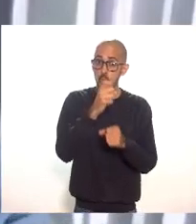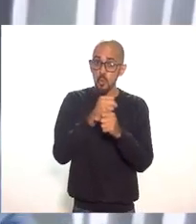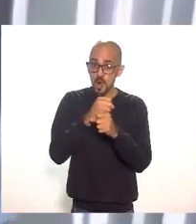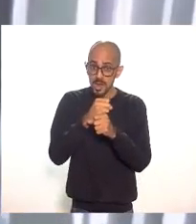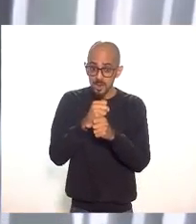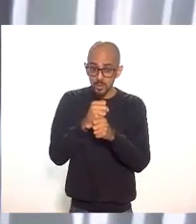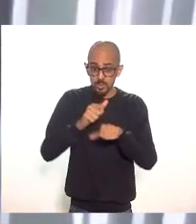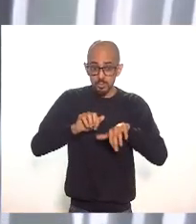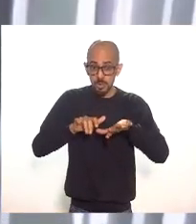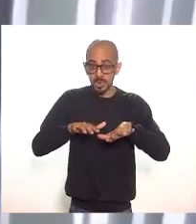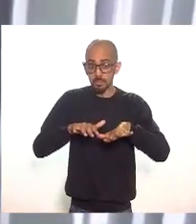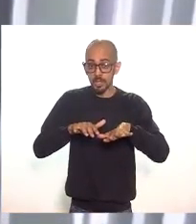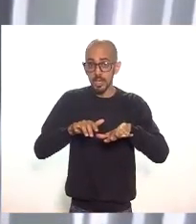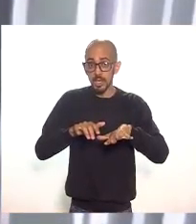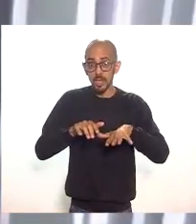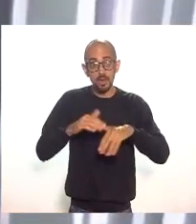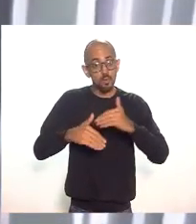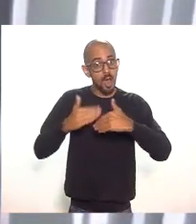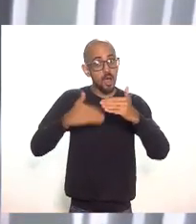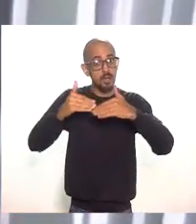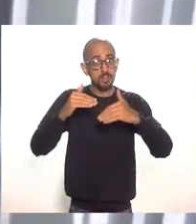pandemia,